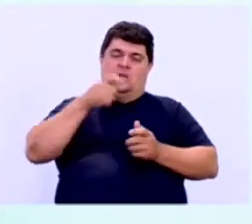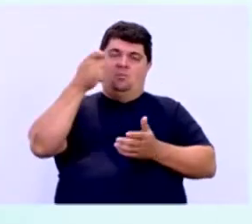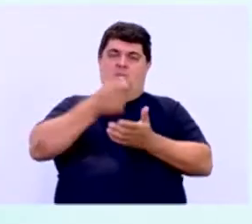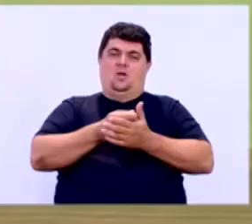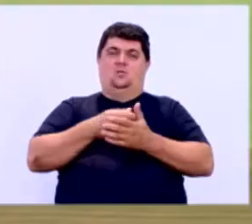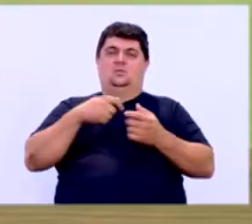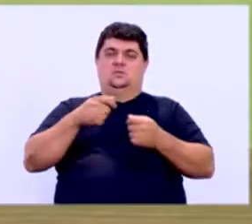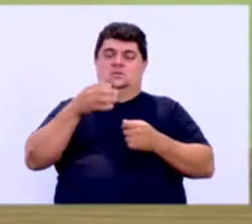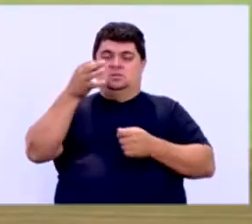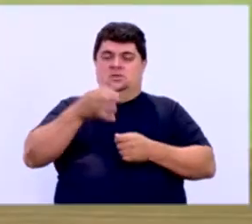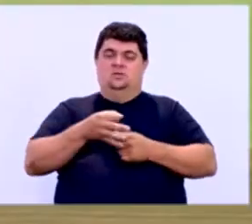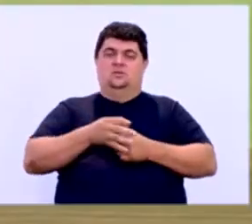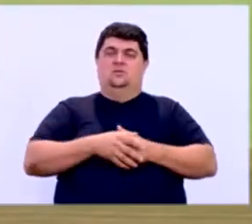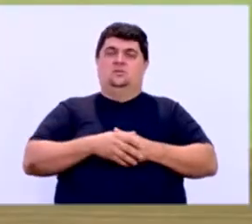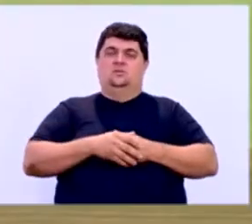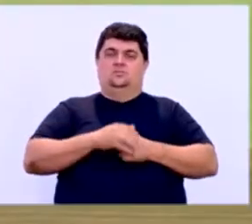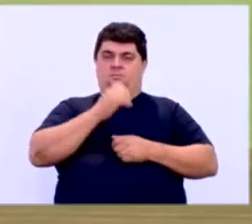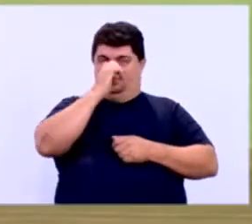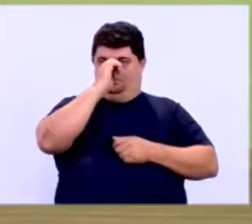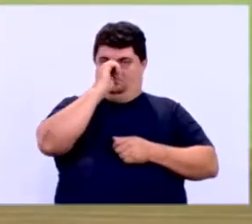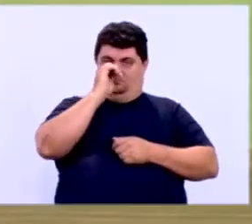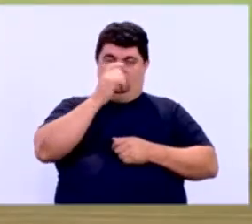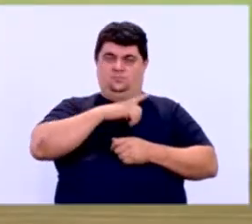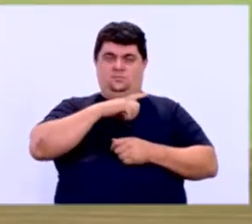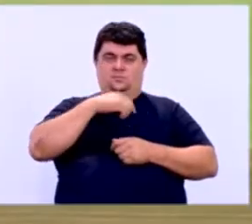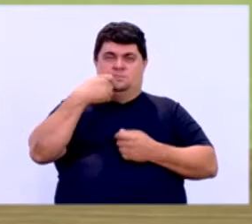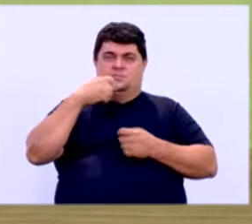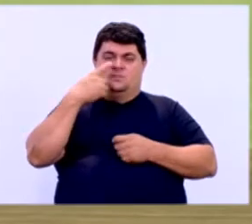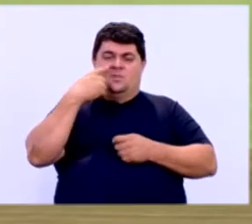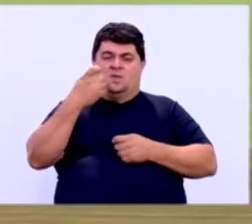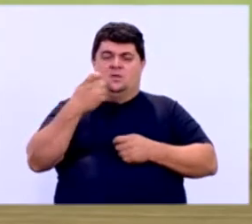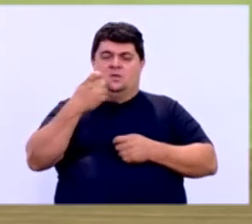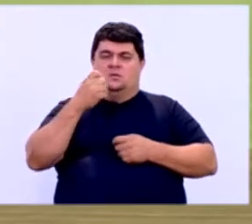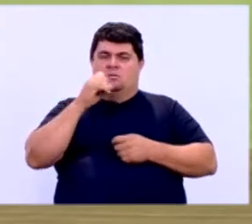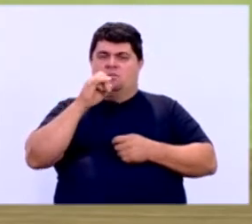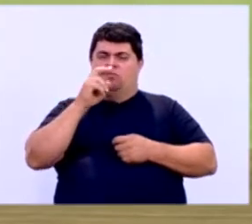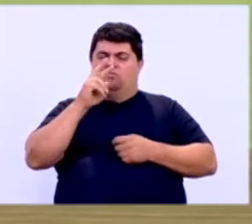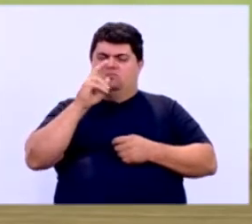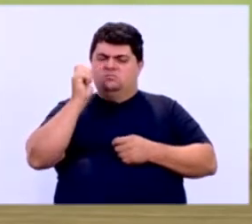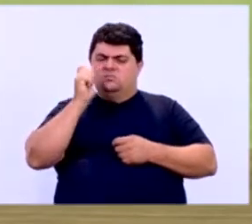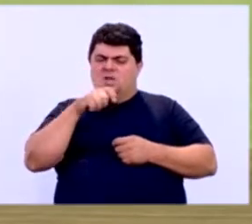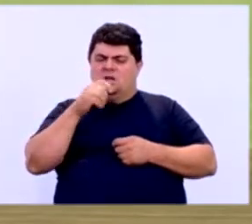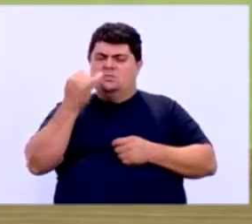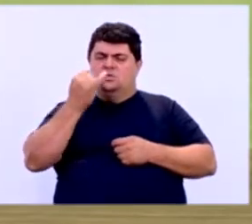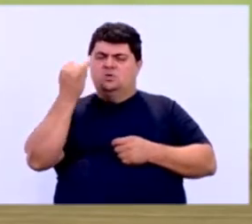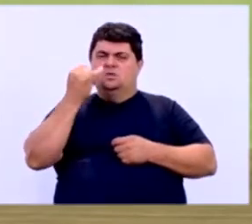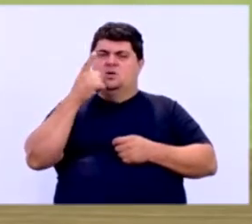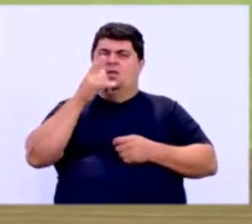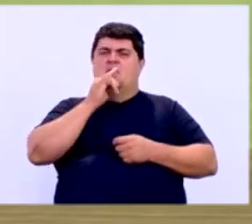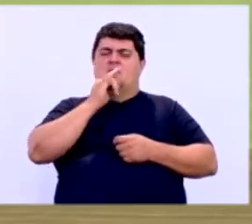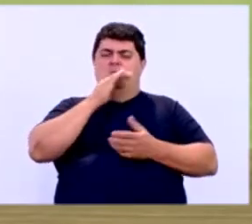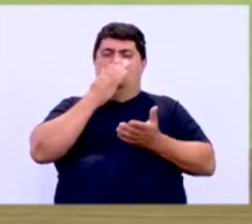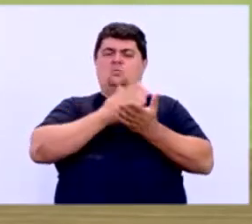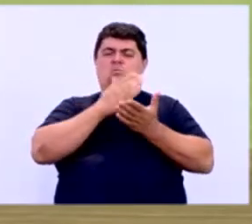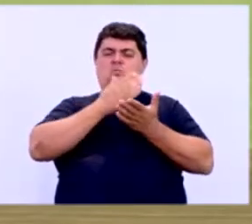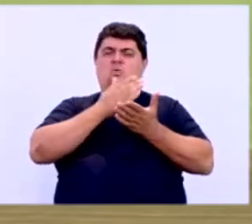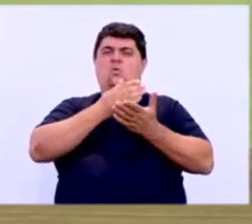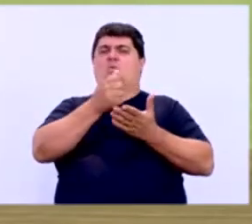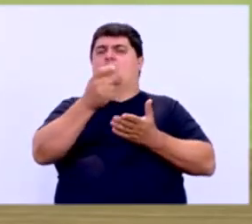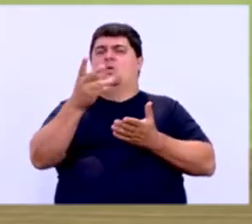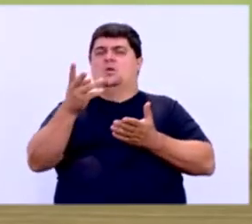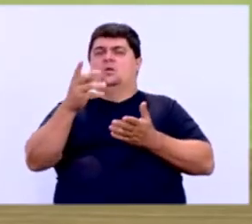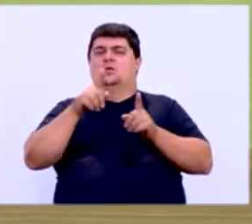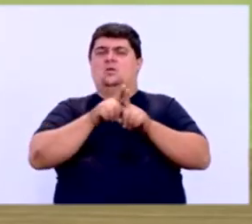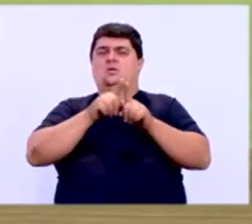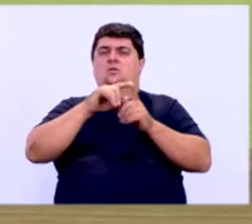professor? Exatamente, sempre prestando atenção muito se vai valer a pena, principalmente quanto à questão de prazos e taxas de juros, que nós